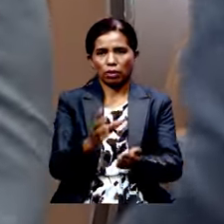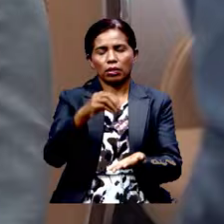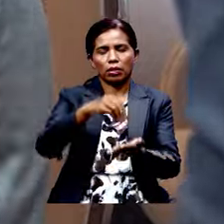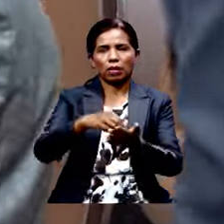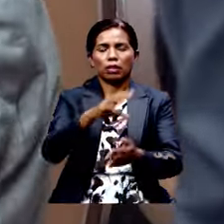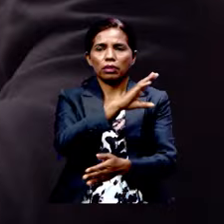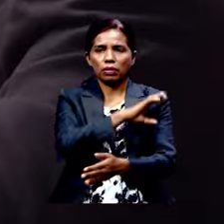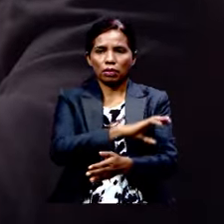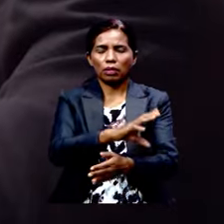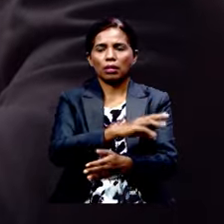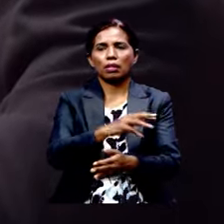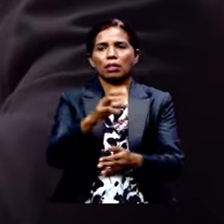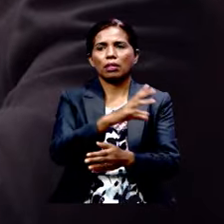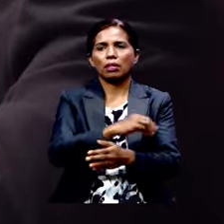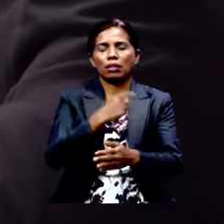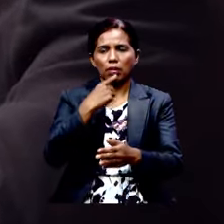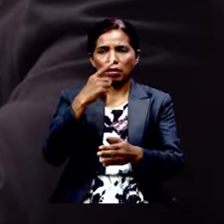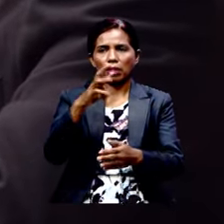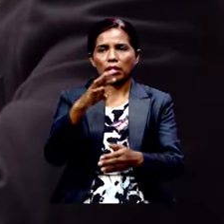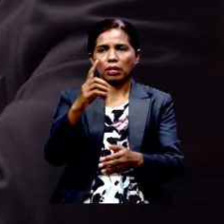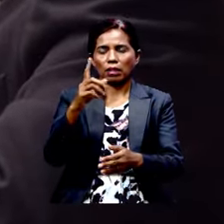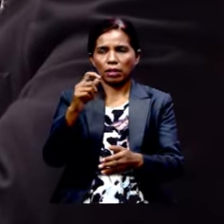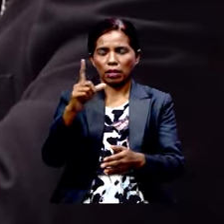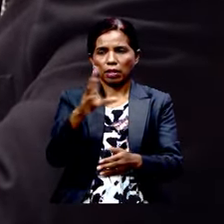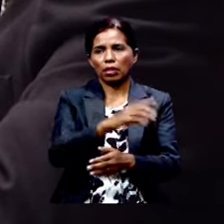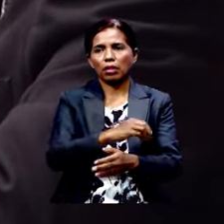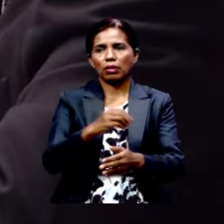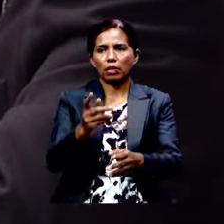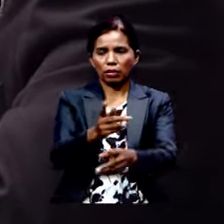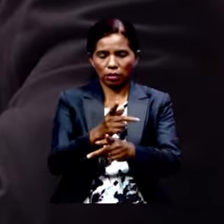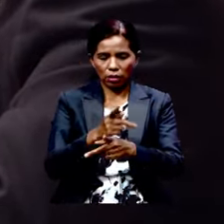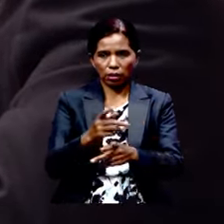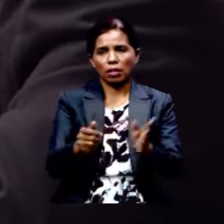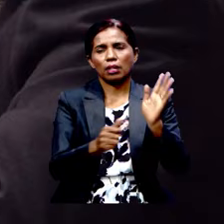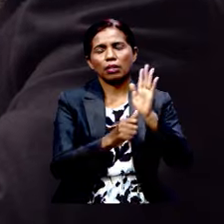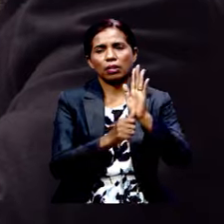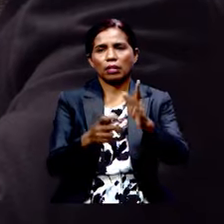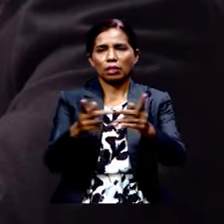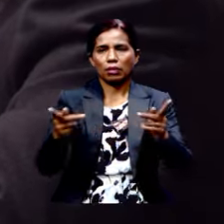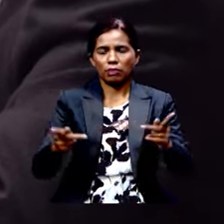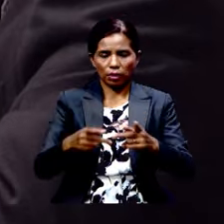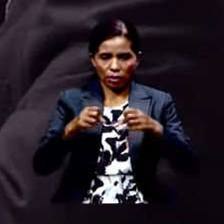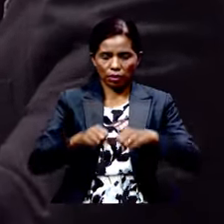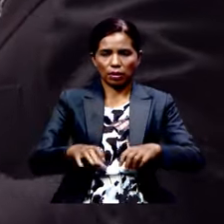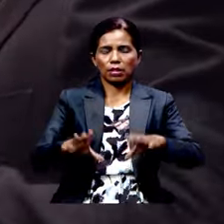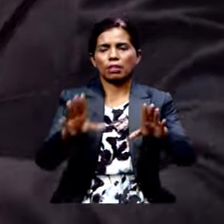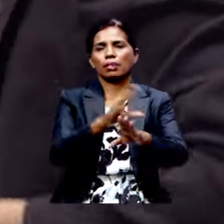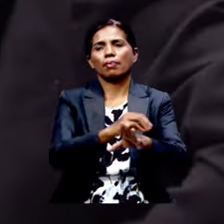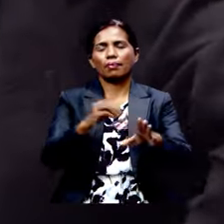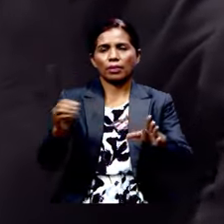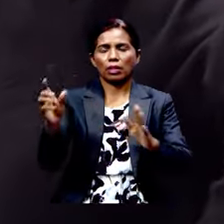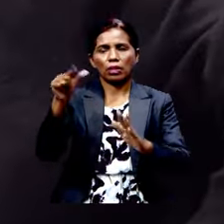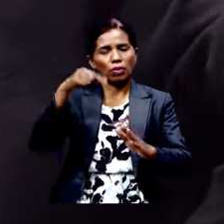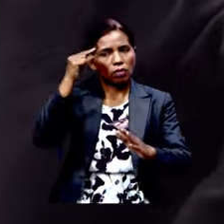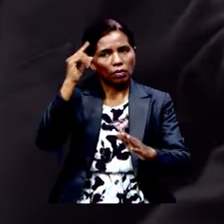segurança na navegação e marítima jurisdição RDT-LNN, no rode cuidado que preserva o ambiente Tassi Marinha. Leu-se decreto ne